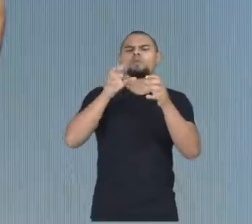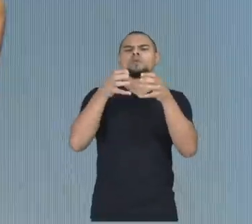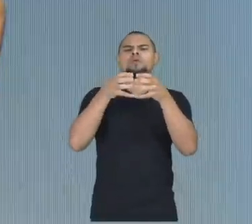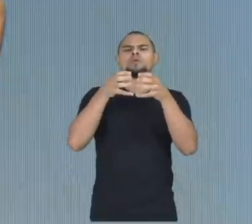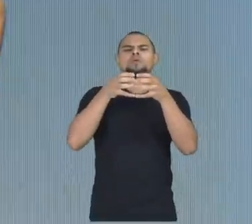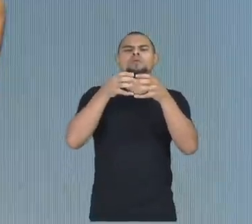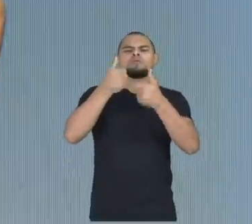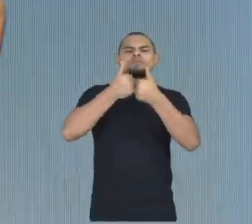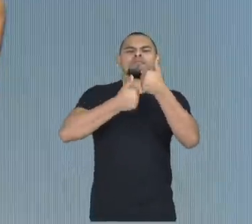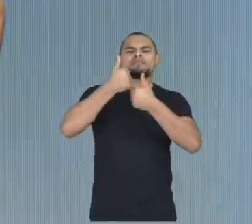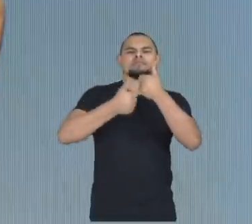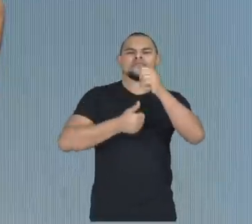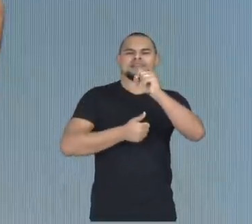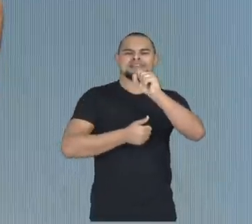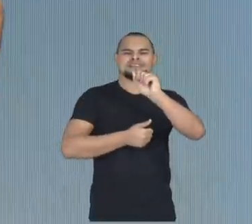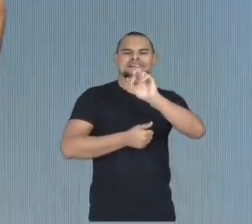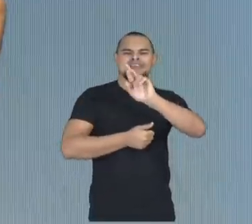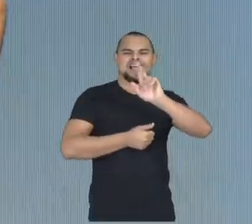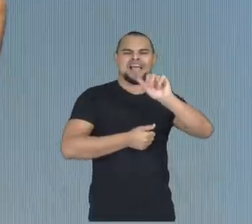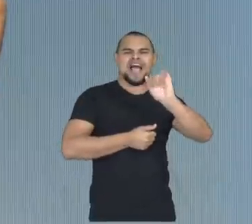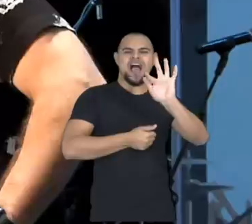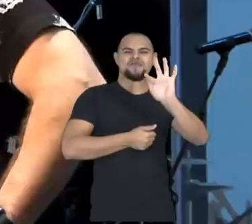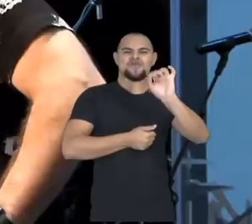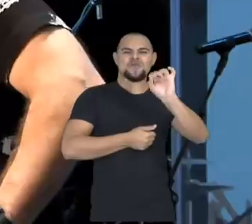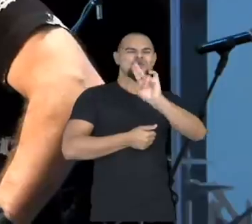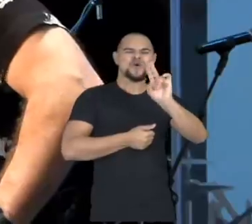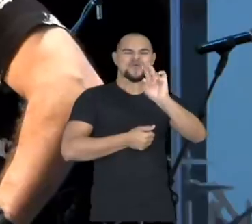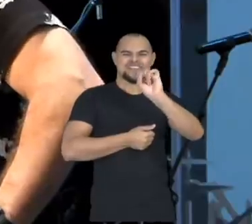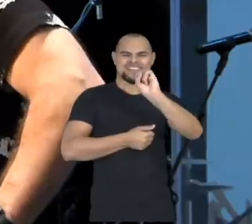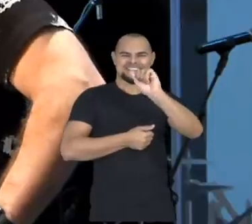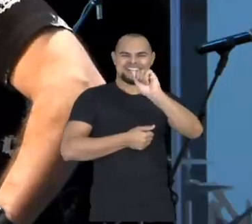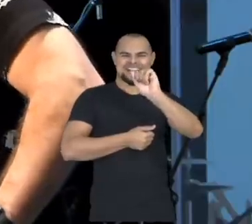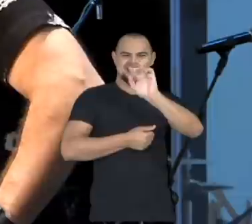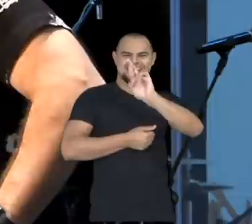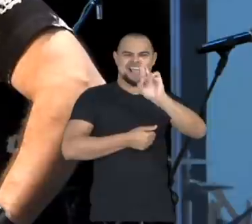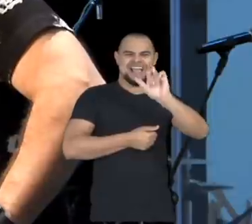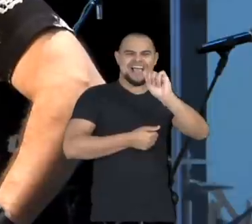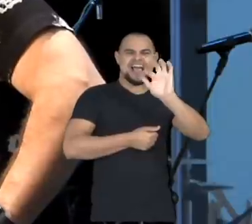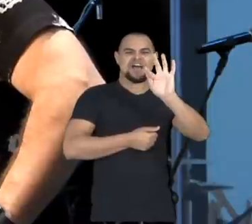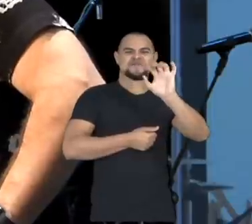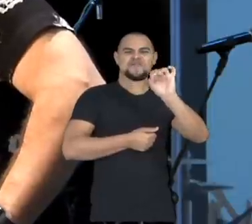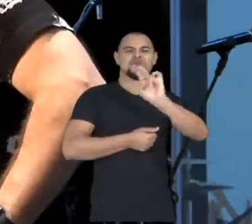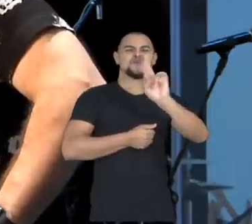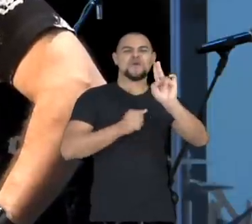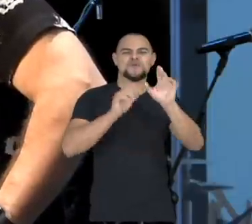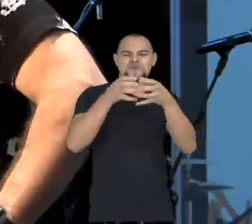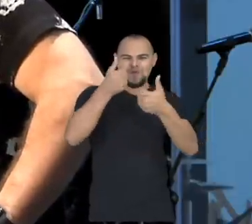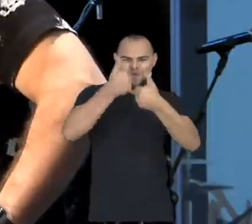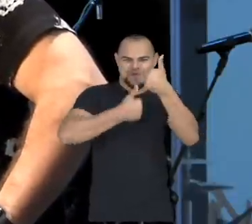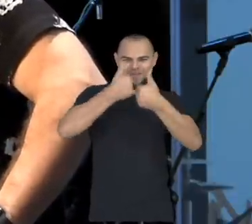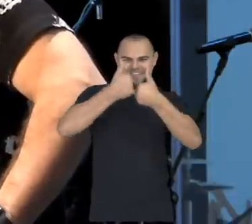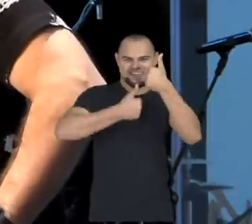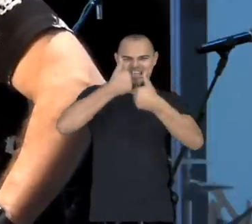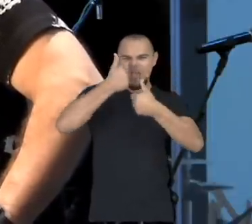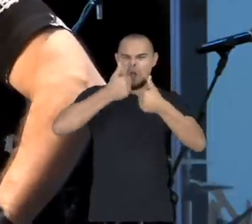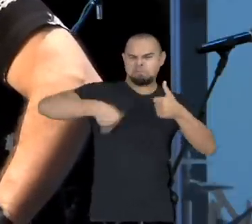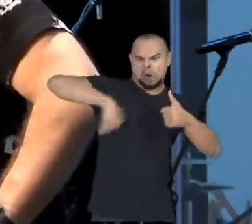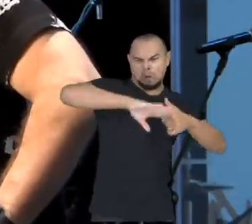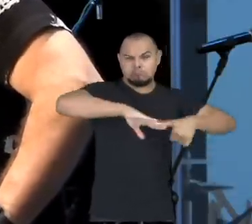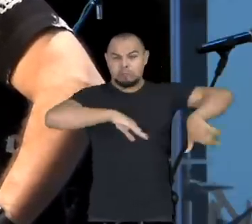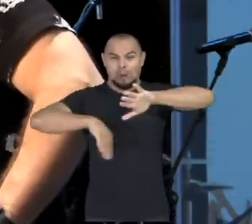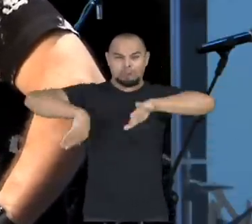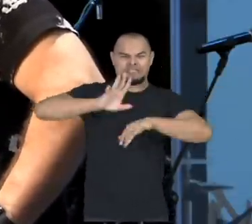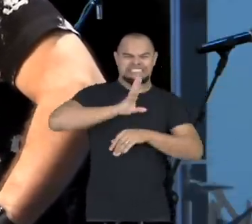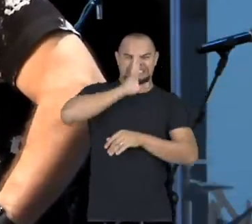o nome do time era Sarrafo. Será que batia nos outros? Sarrafo era o nome. Na verdade, Sarrafo era um clube